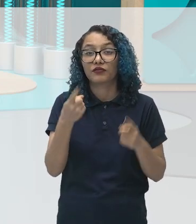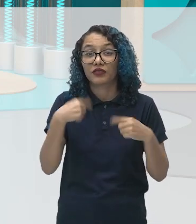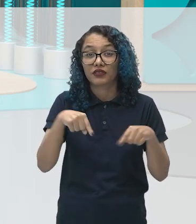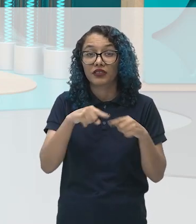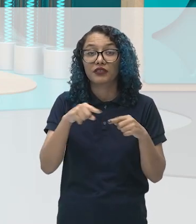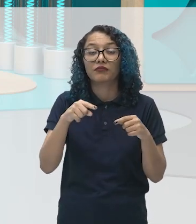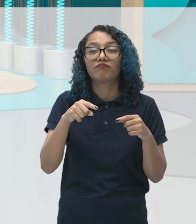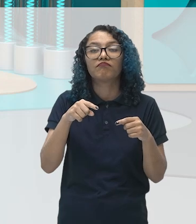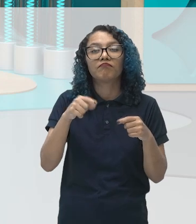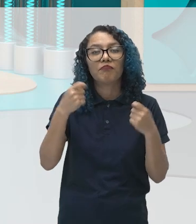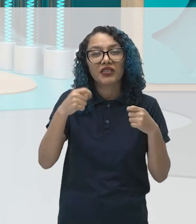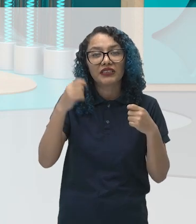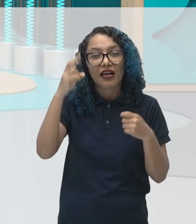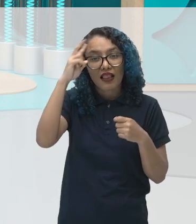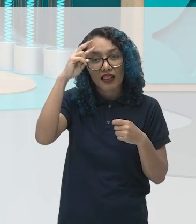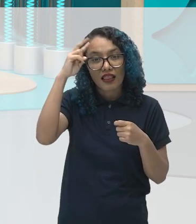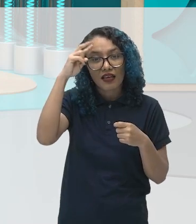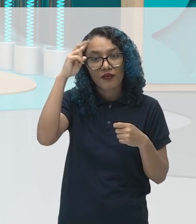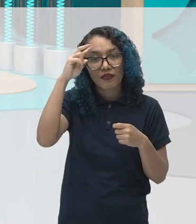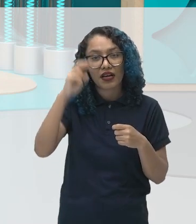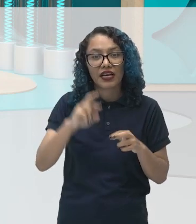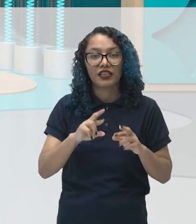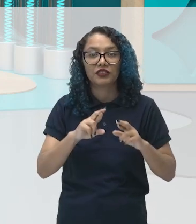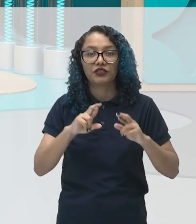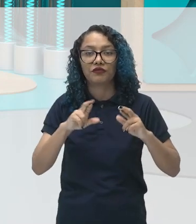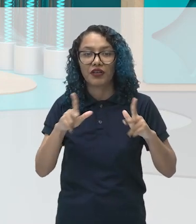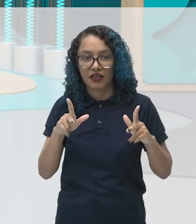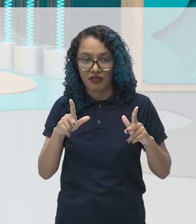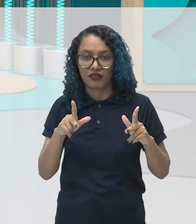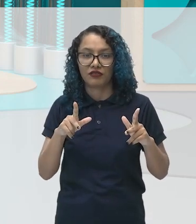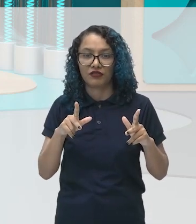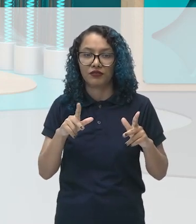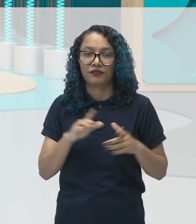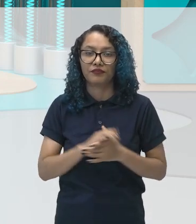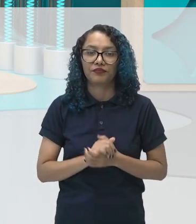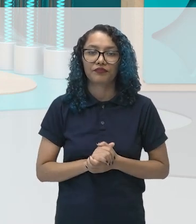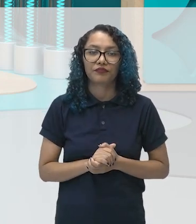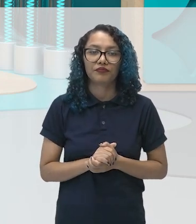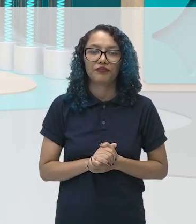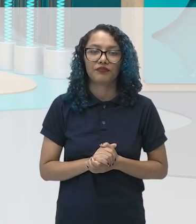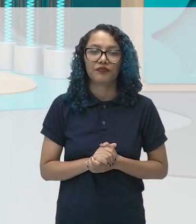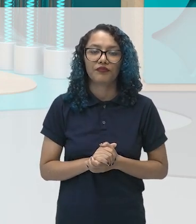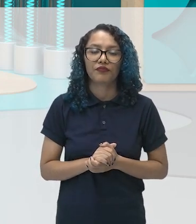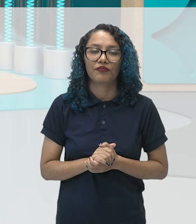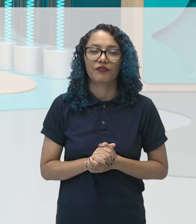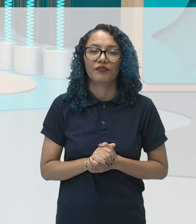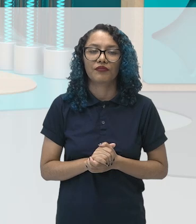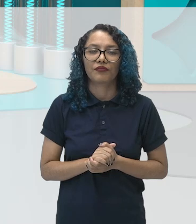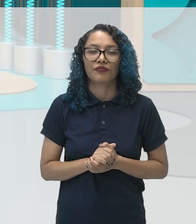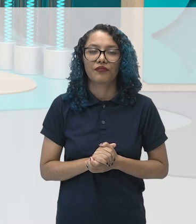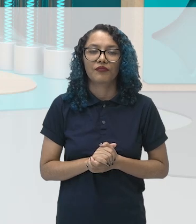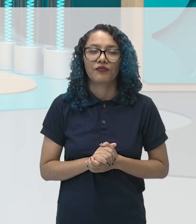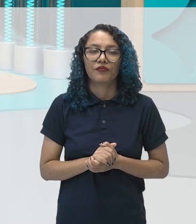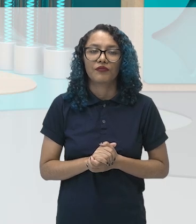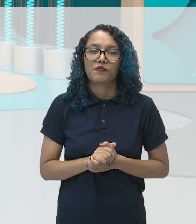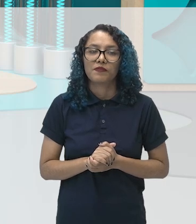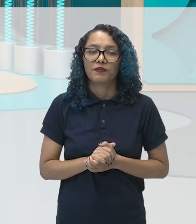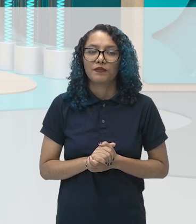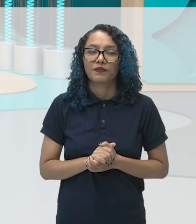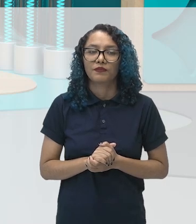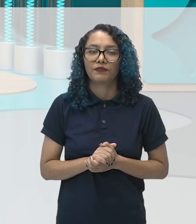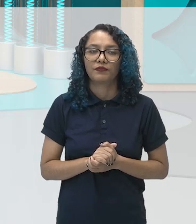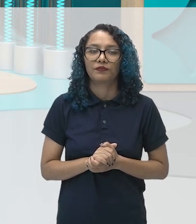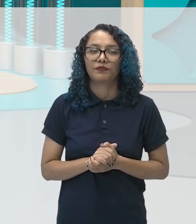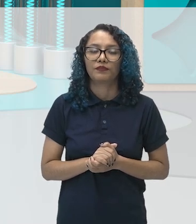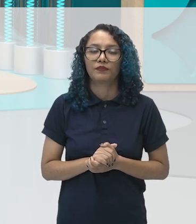nisso. São diferentes gêneros textuais que estão dentro daquela esfera, daquele ambiente de comunicação. Assim como tem